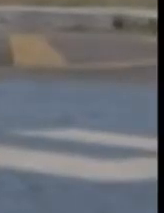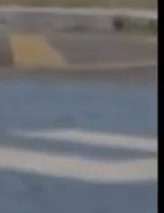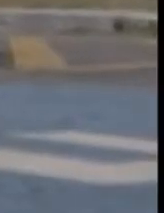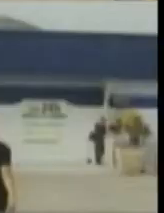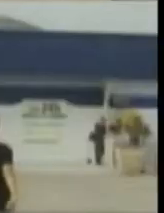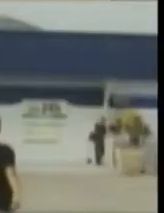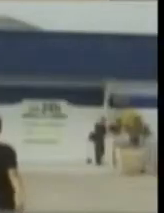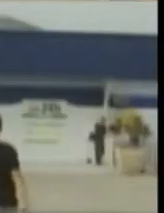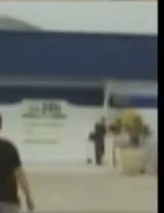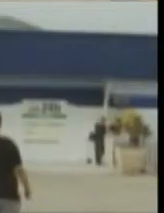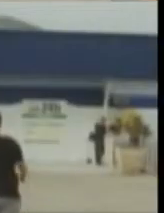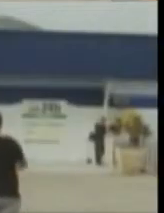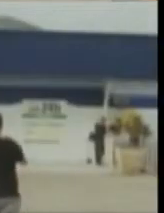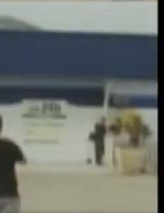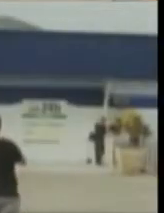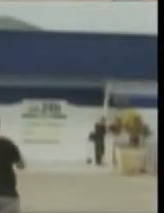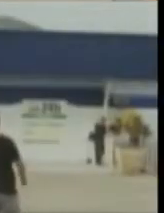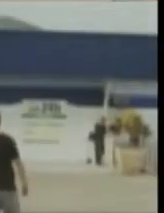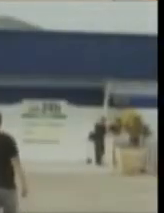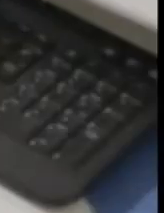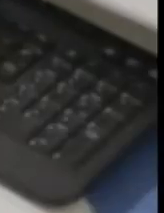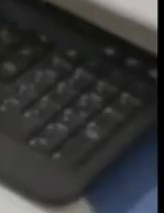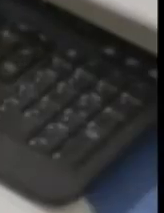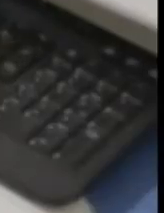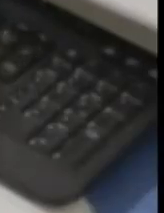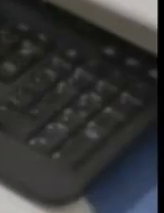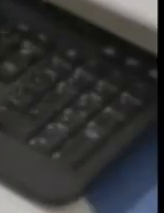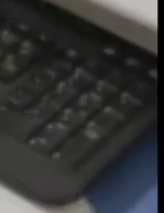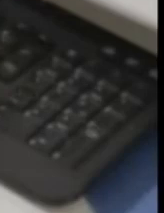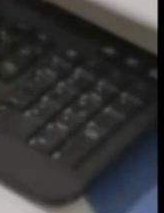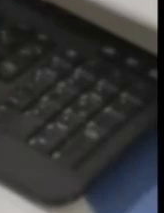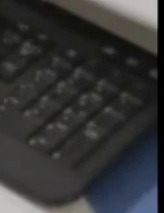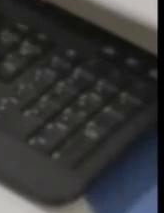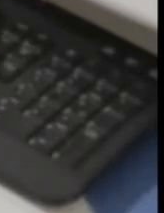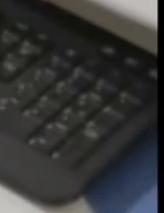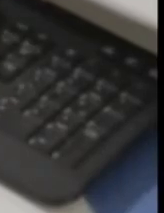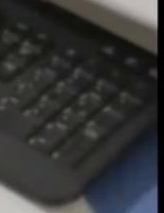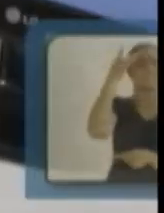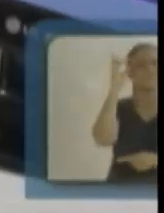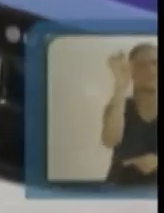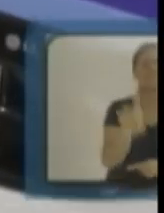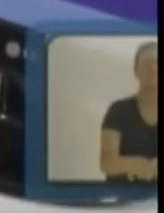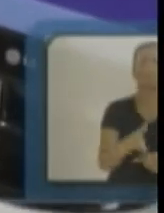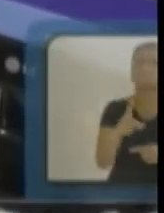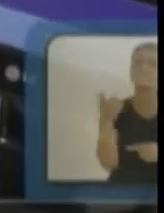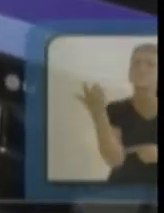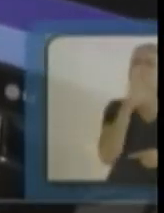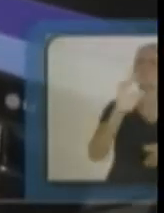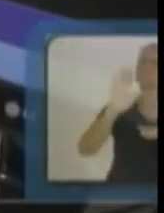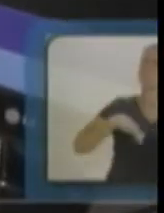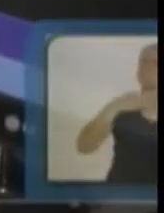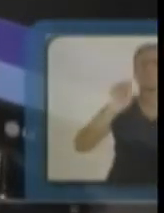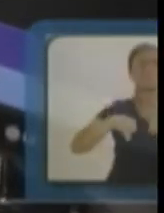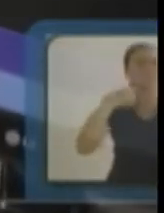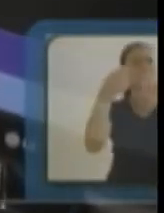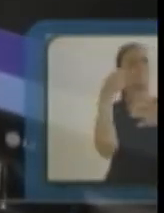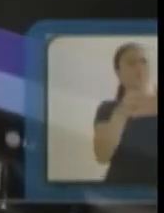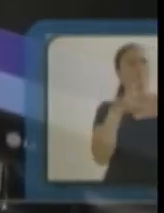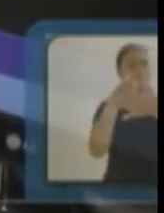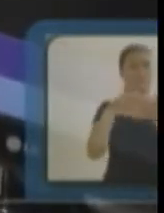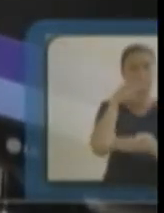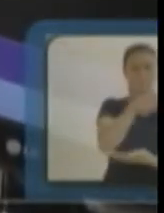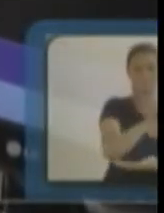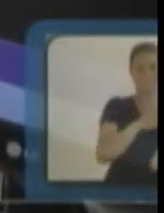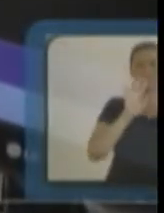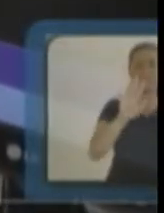urbana atenção à saúde além da isenção de impostos para o desenvolvimento de produtos que adotem